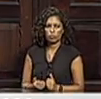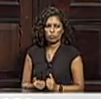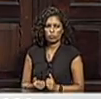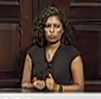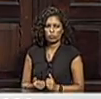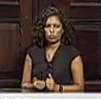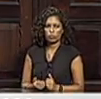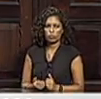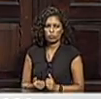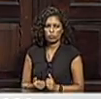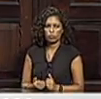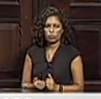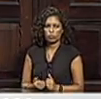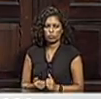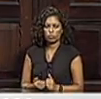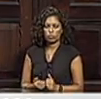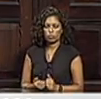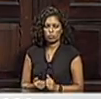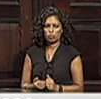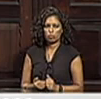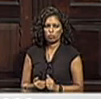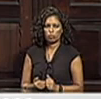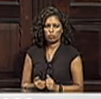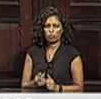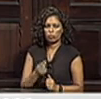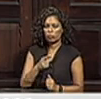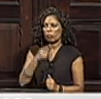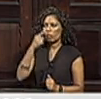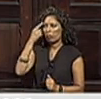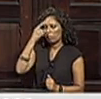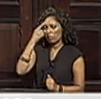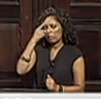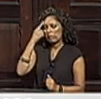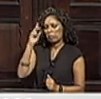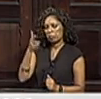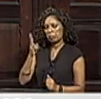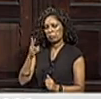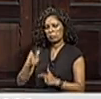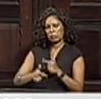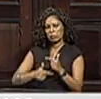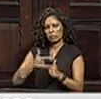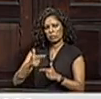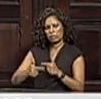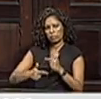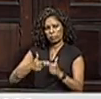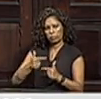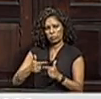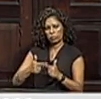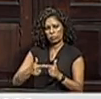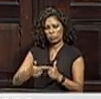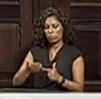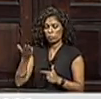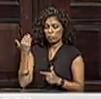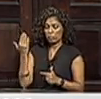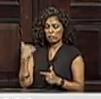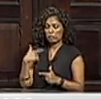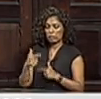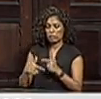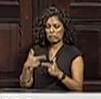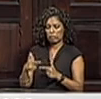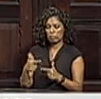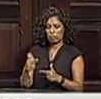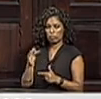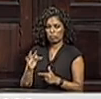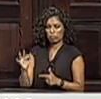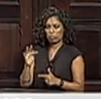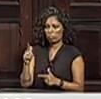que grande parte da minha vida profissional, eu trabalhei como técnico de nível médio,